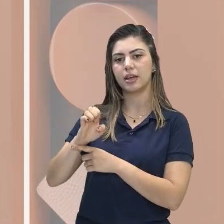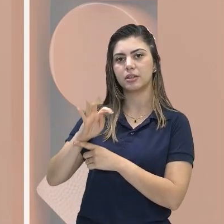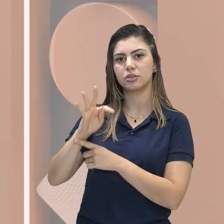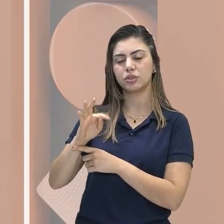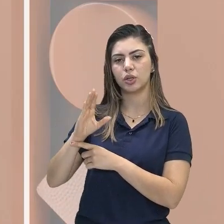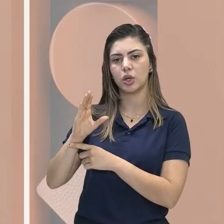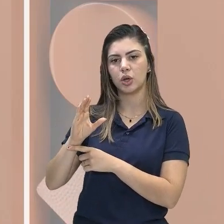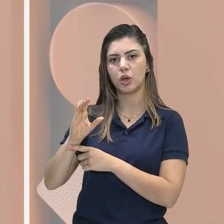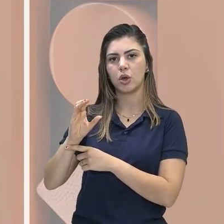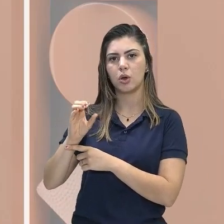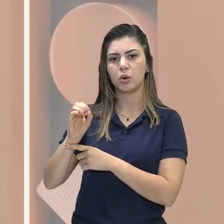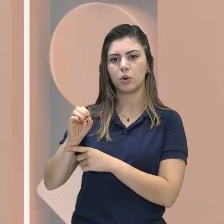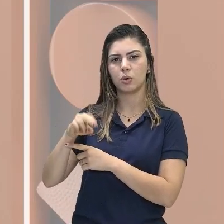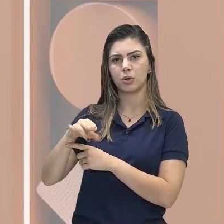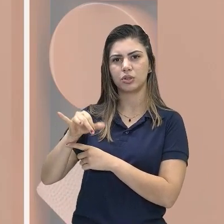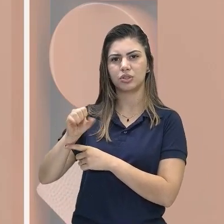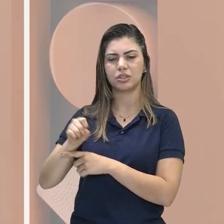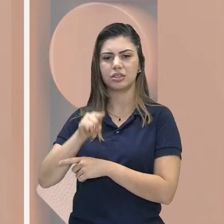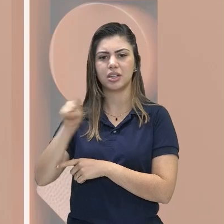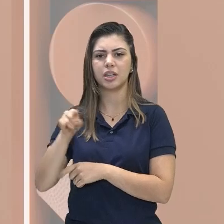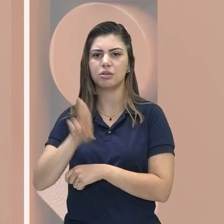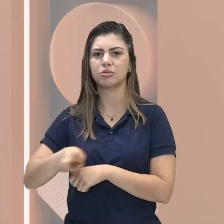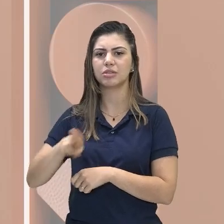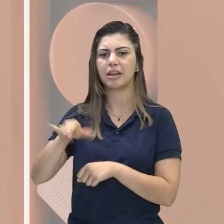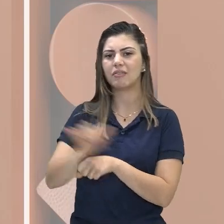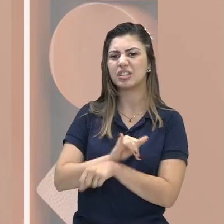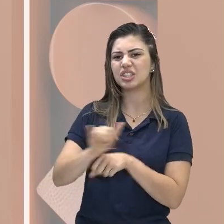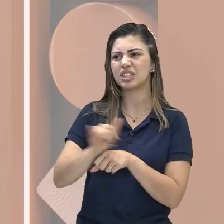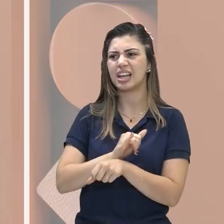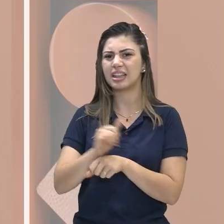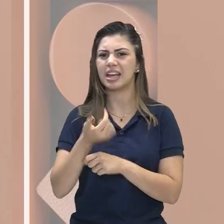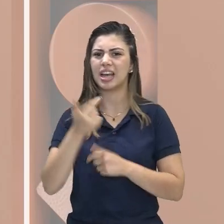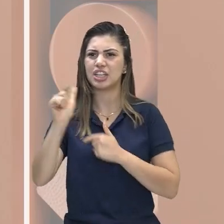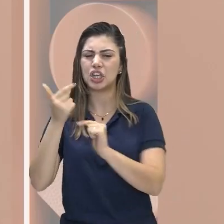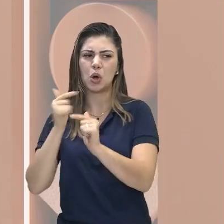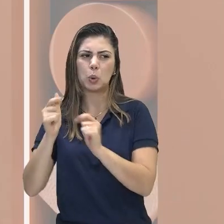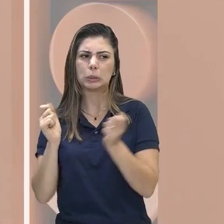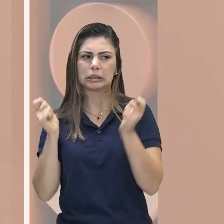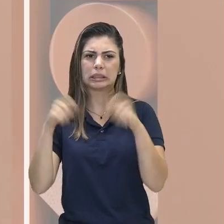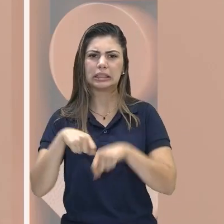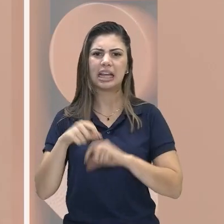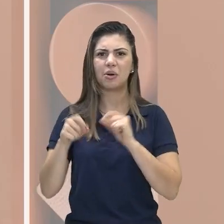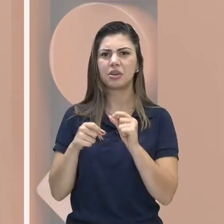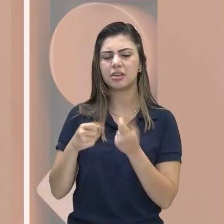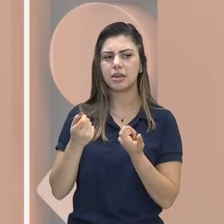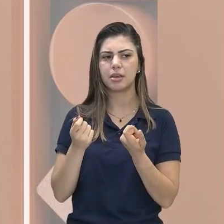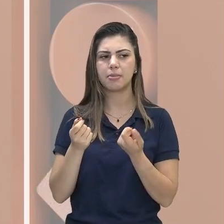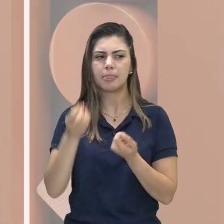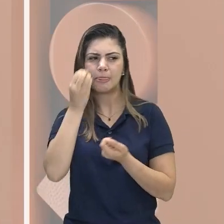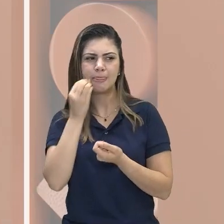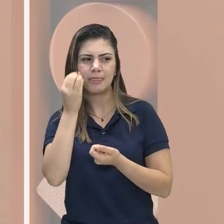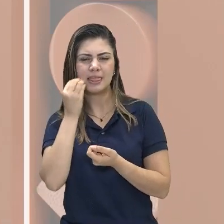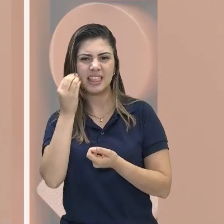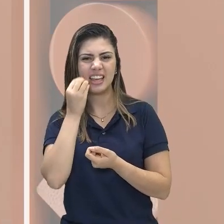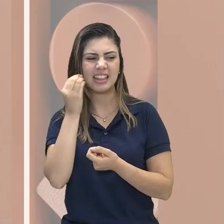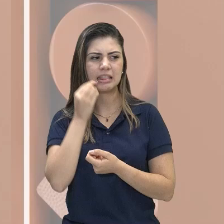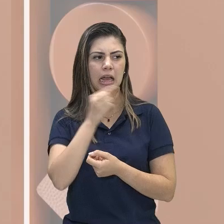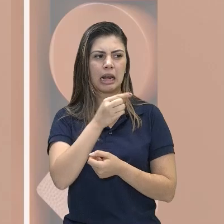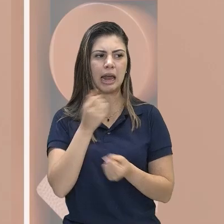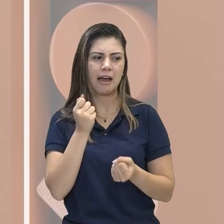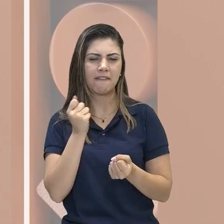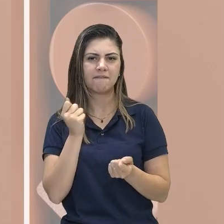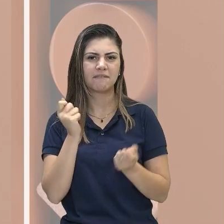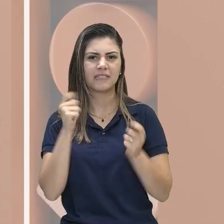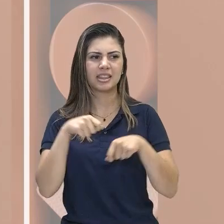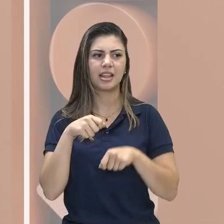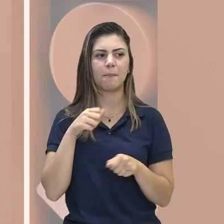eles utilizaram métodos de guerrilha, de sabotagem, de armadilhas para derrotar